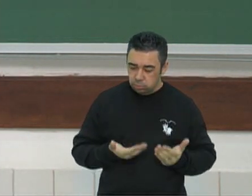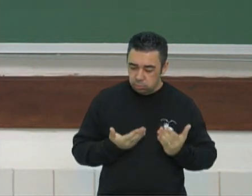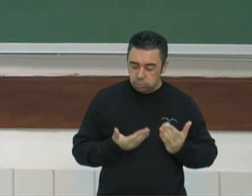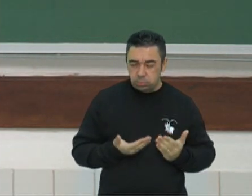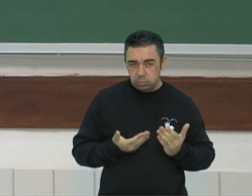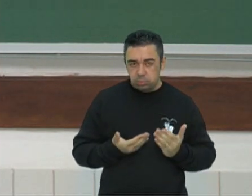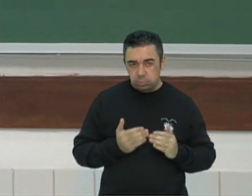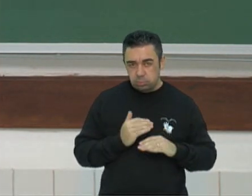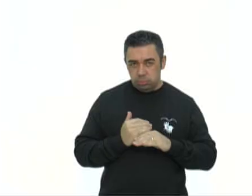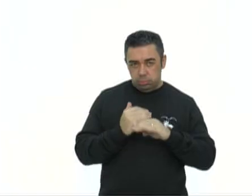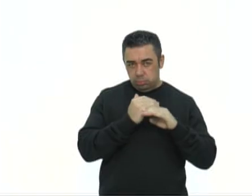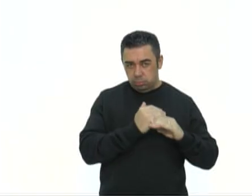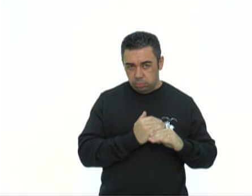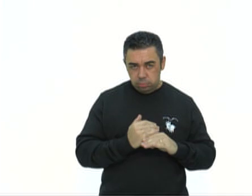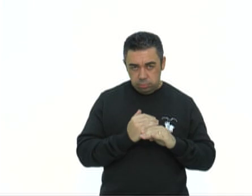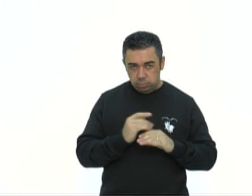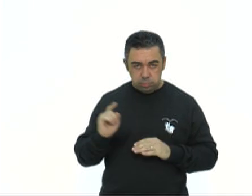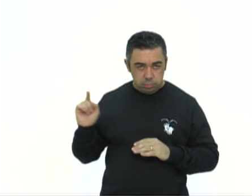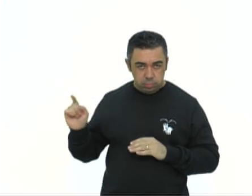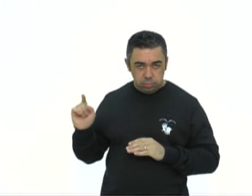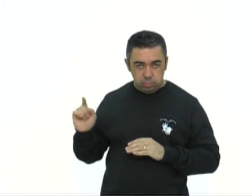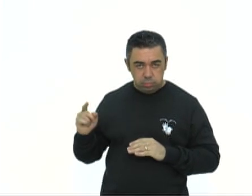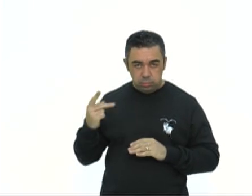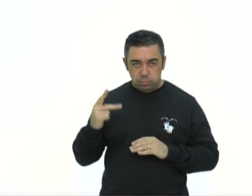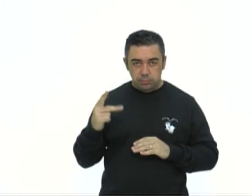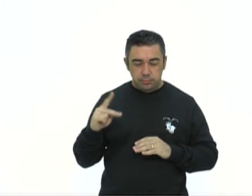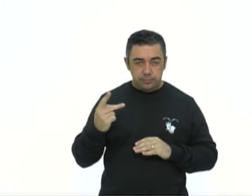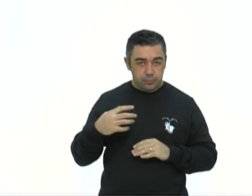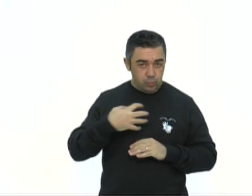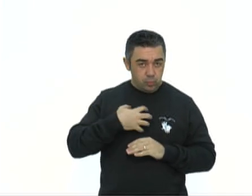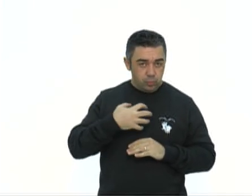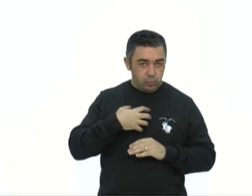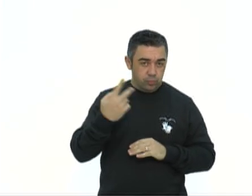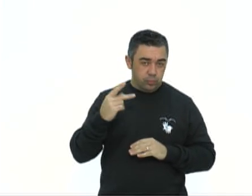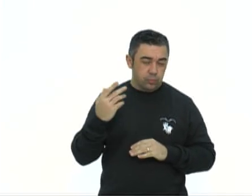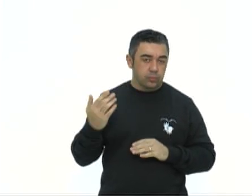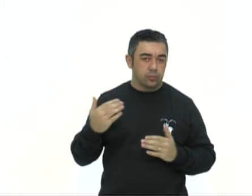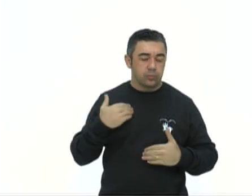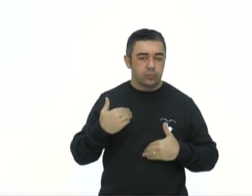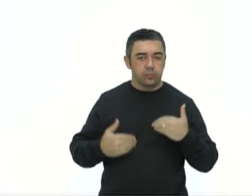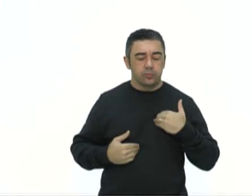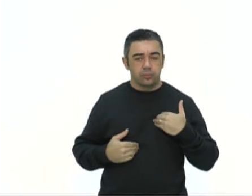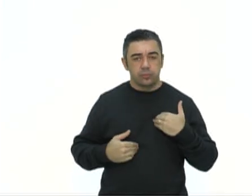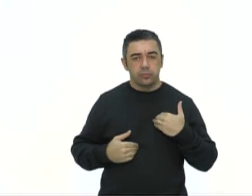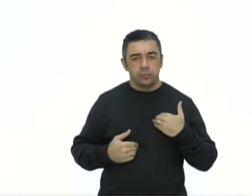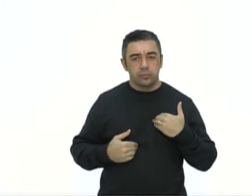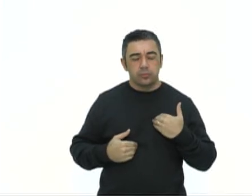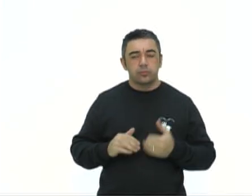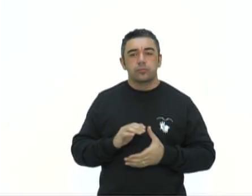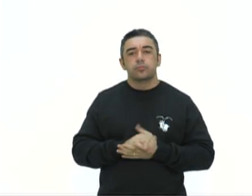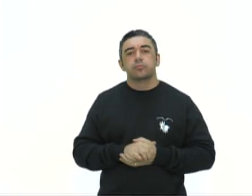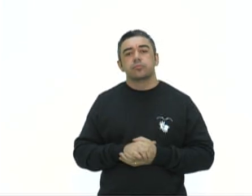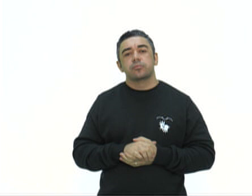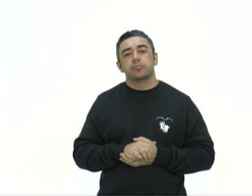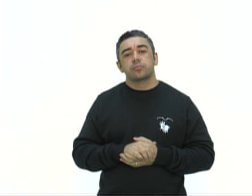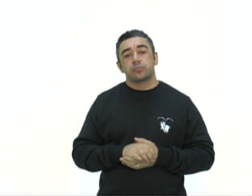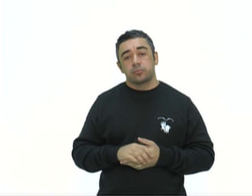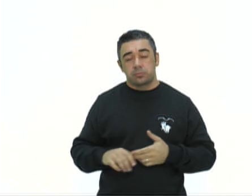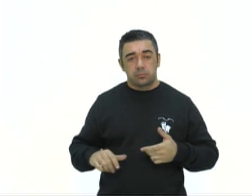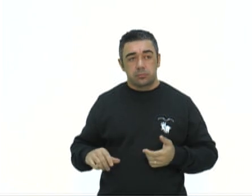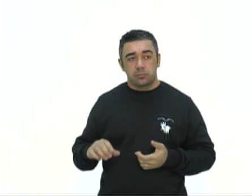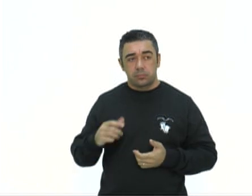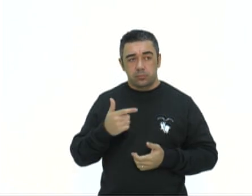do padrão ali que deveria estar para a tua altura e peso, em relação à tua altura.